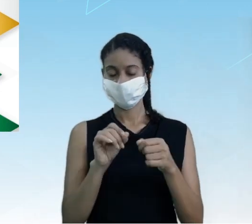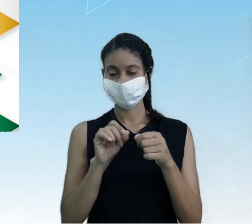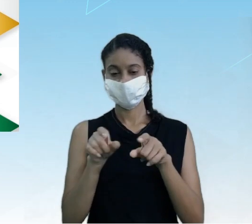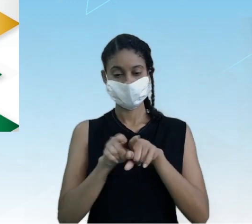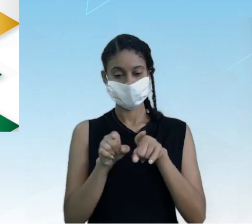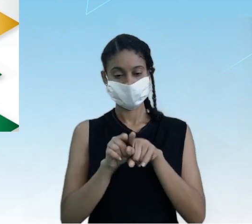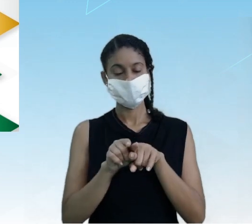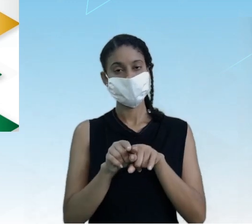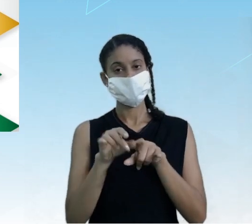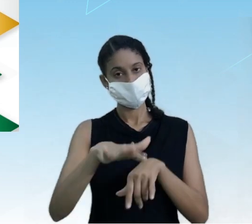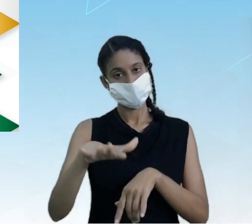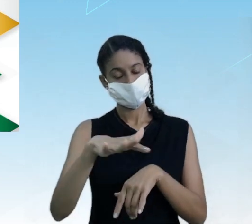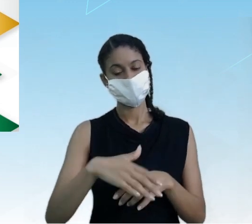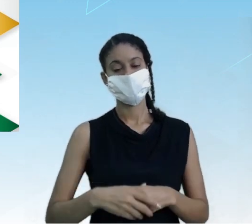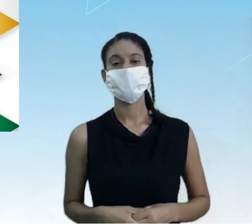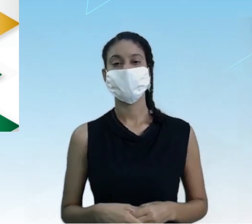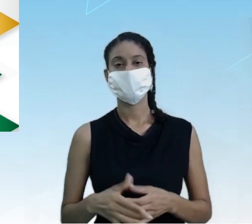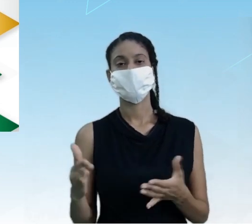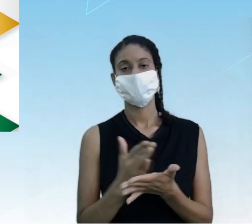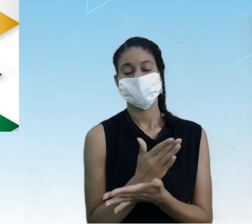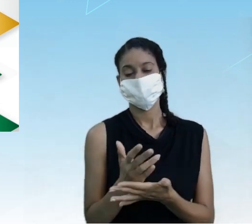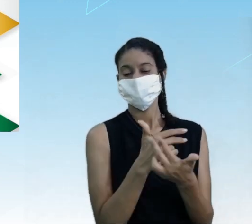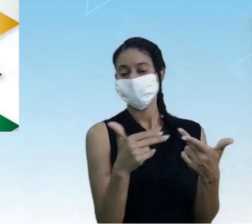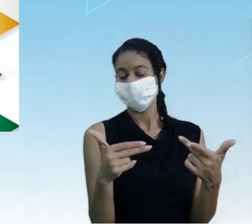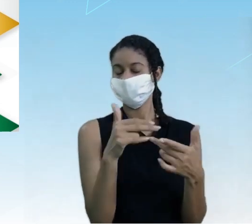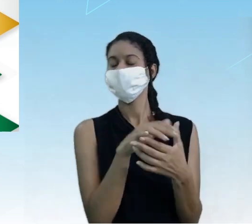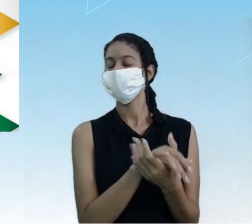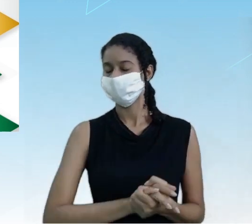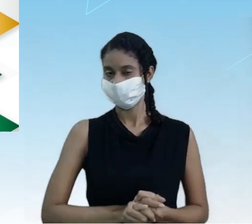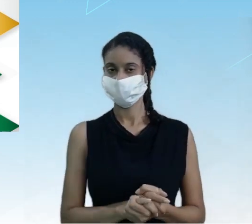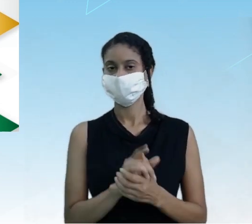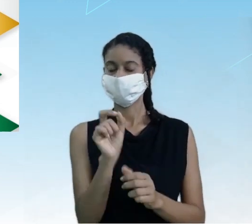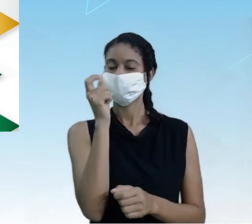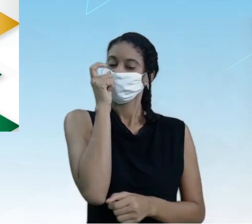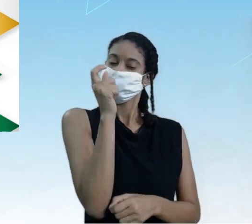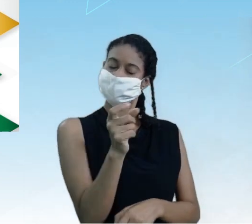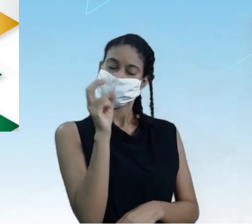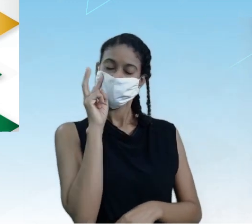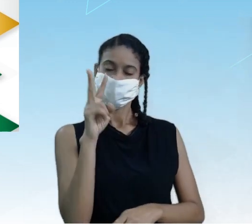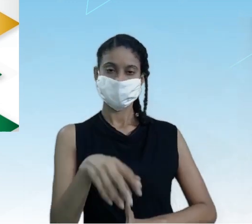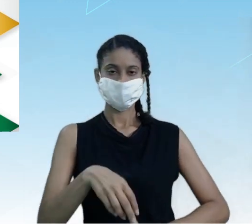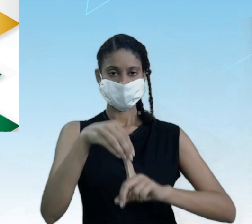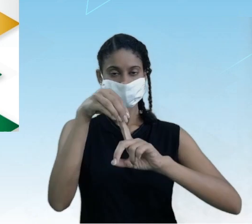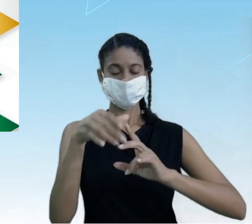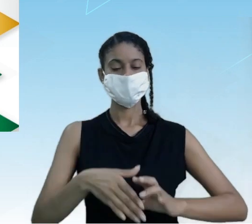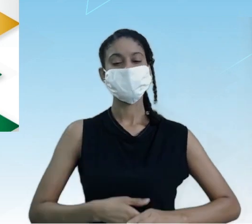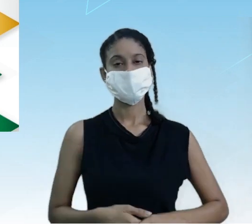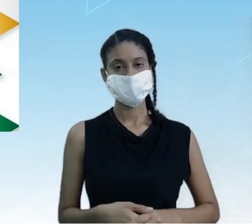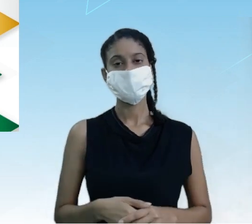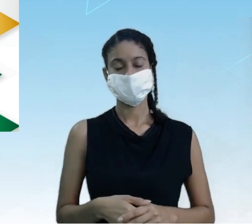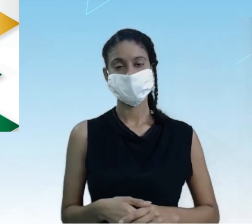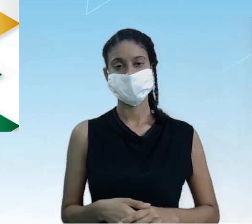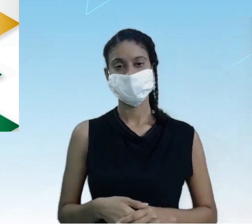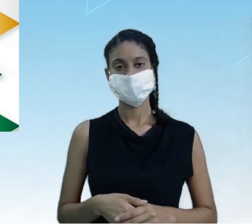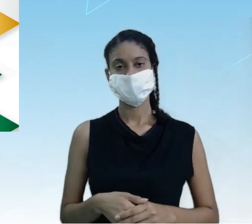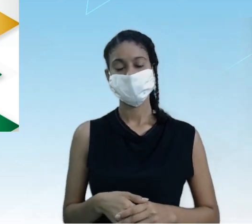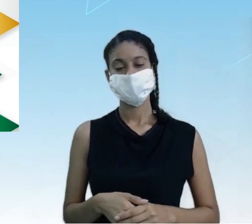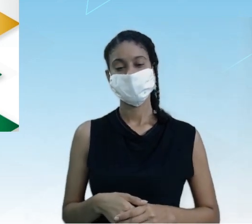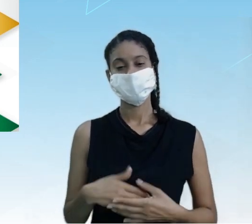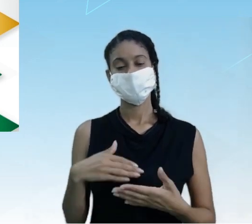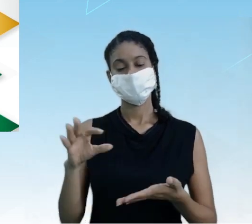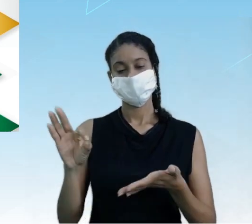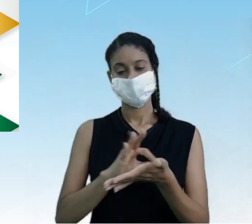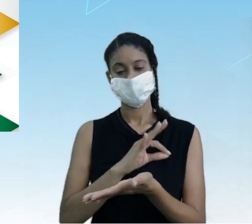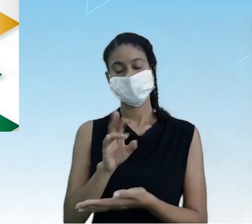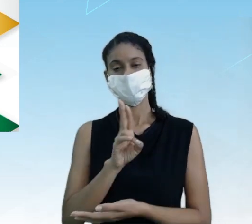espaços. Então, tem alguns pontos aí que é interessante a gente destacar, né? O autor chamado Chris